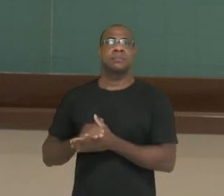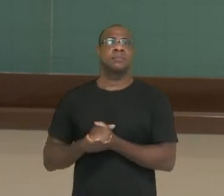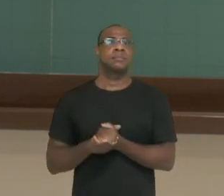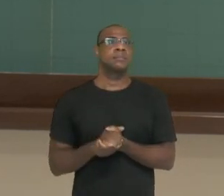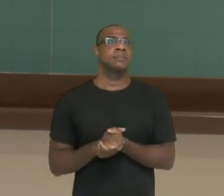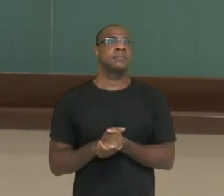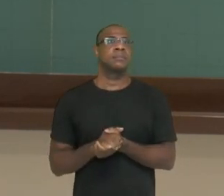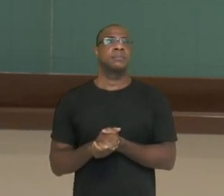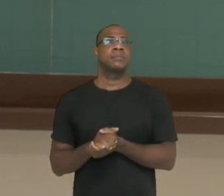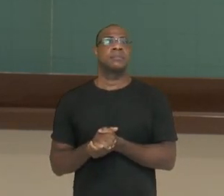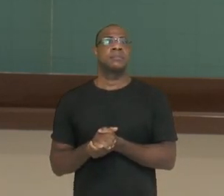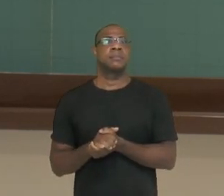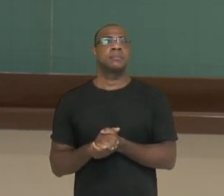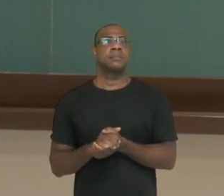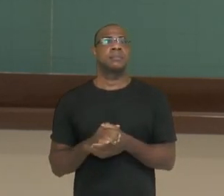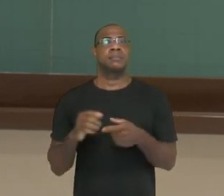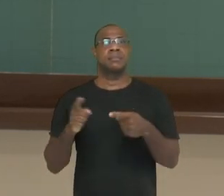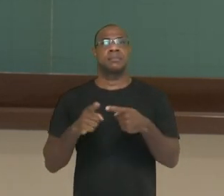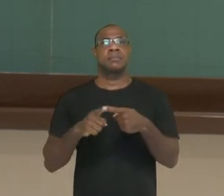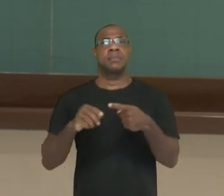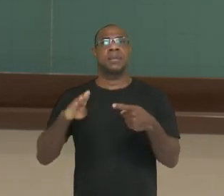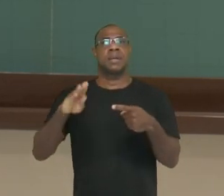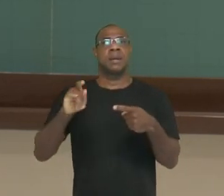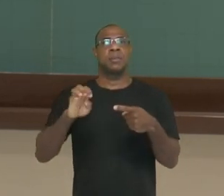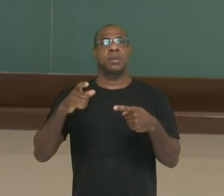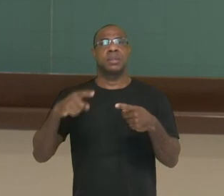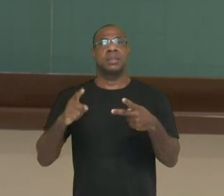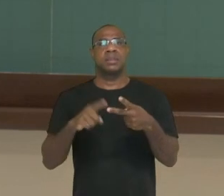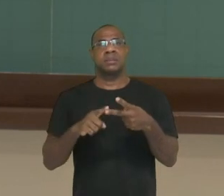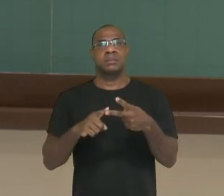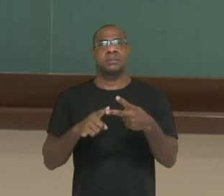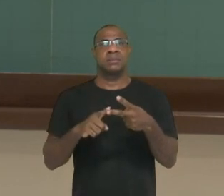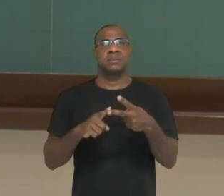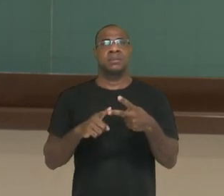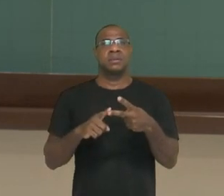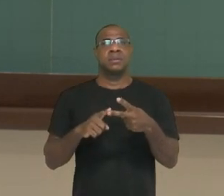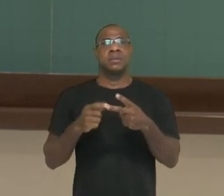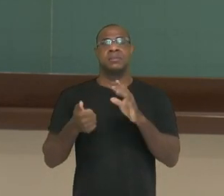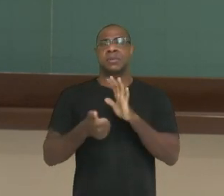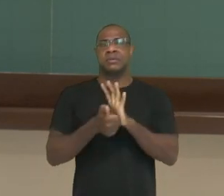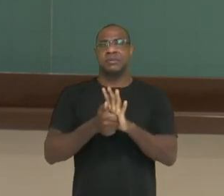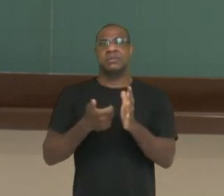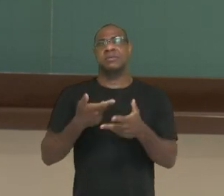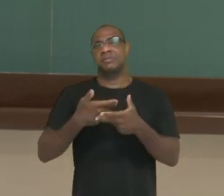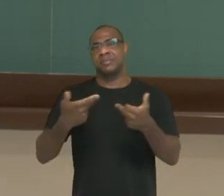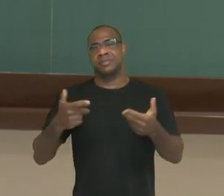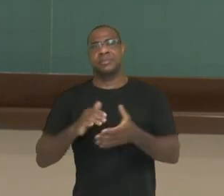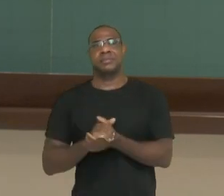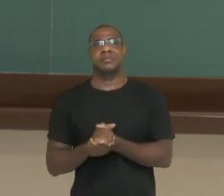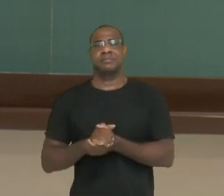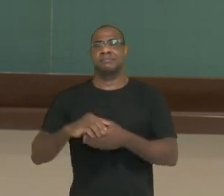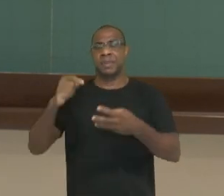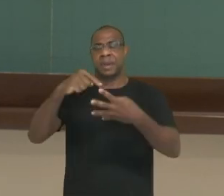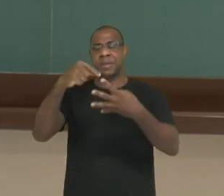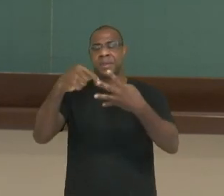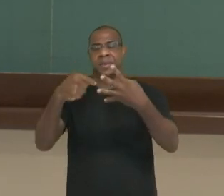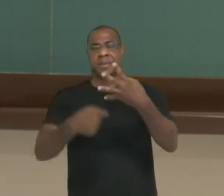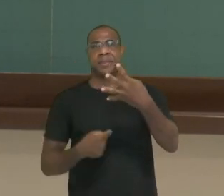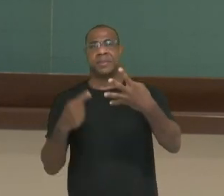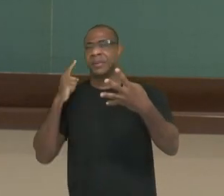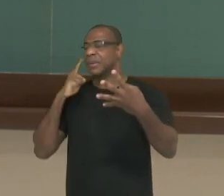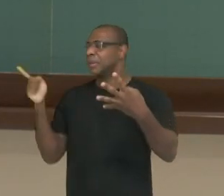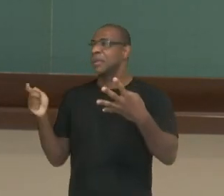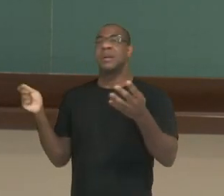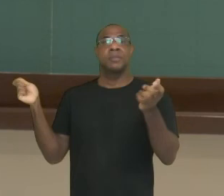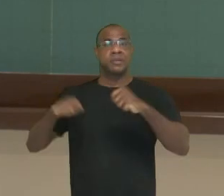a abolição, república, positivismo, determinismo, empirismo. Essas poderiam